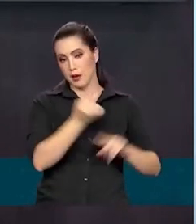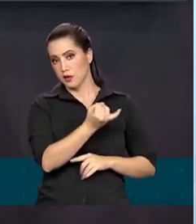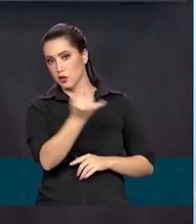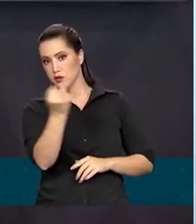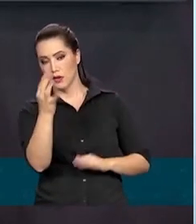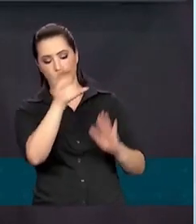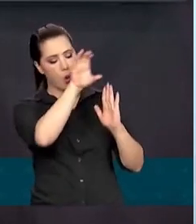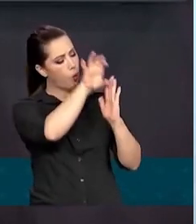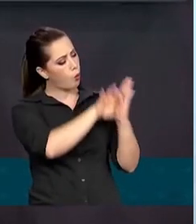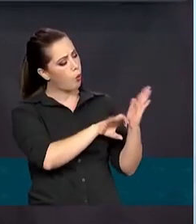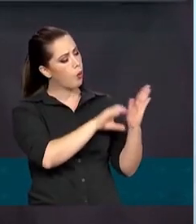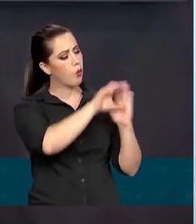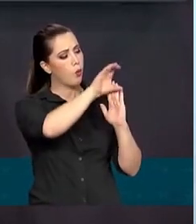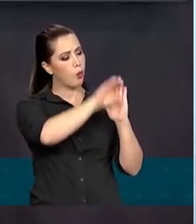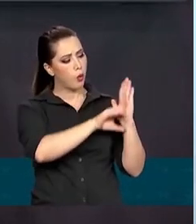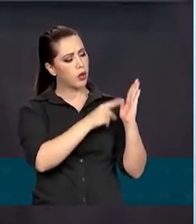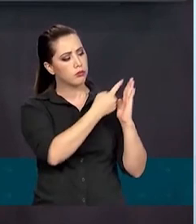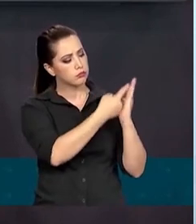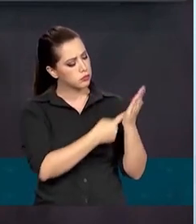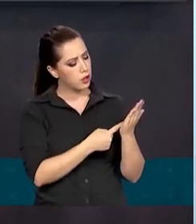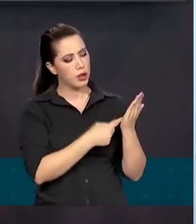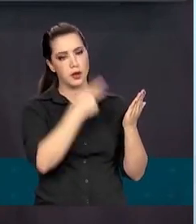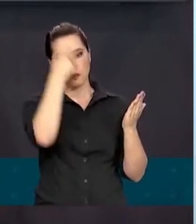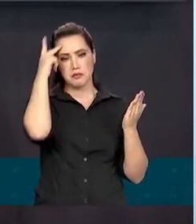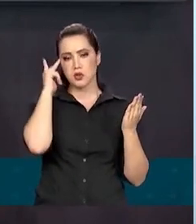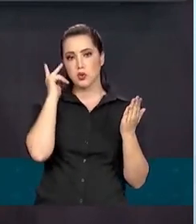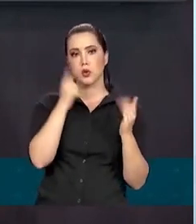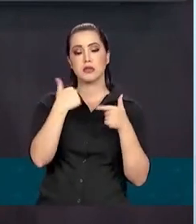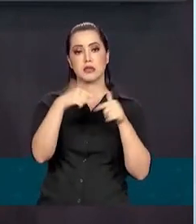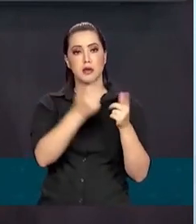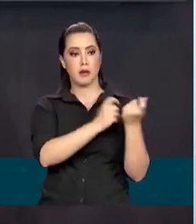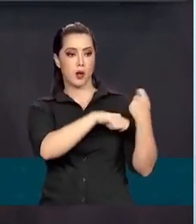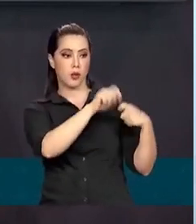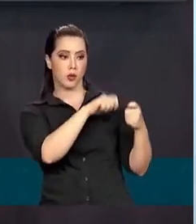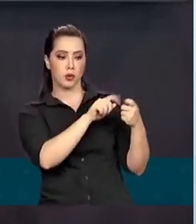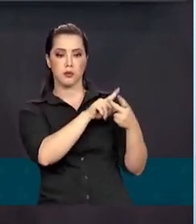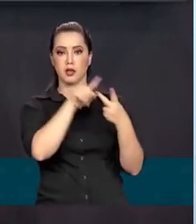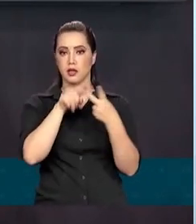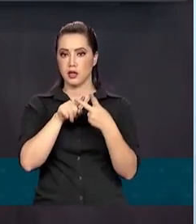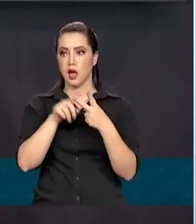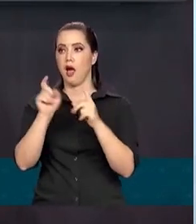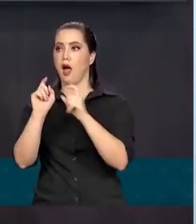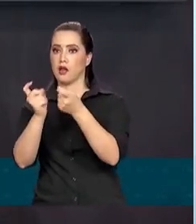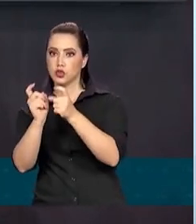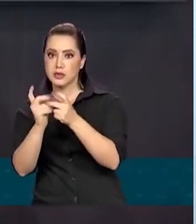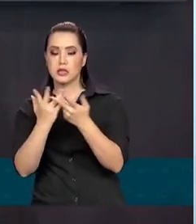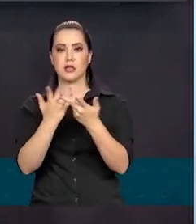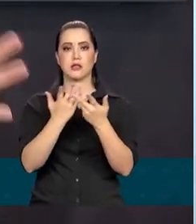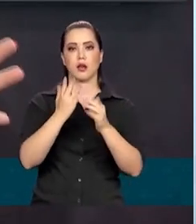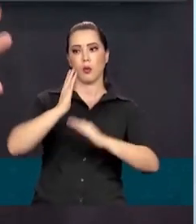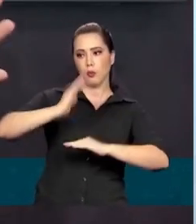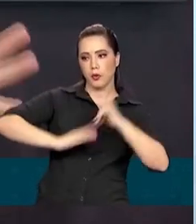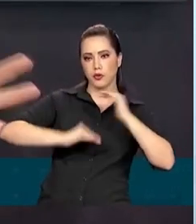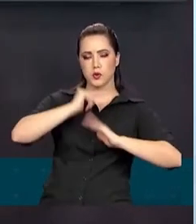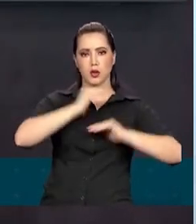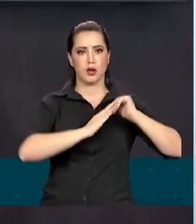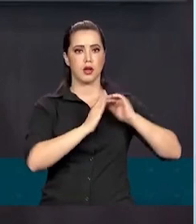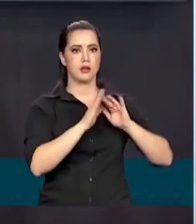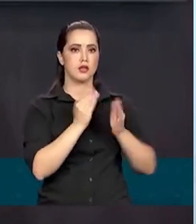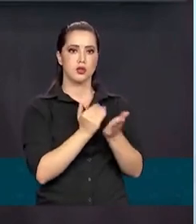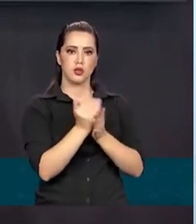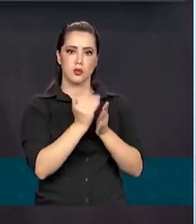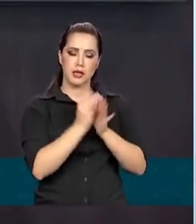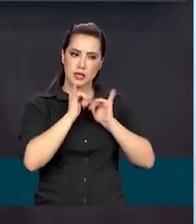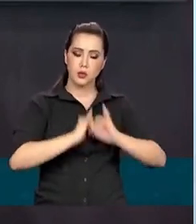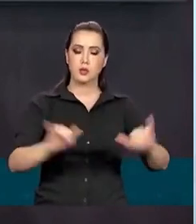inúmeros currículos, dos inúmeros economistas, administradores, enfim, profissionais, nós fizemos questão de começar anunciando